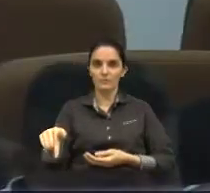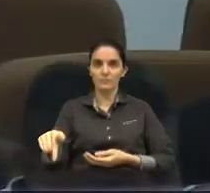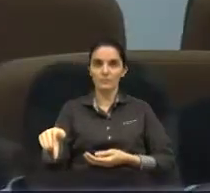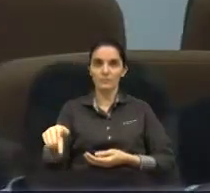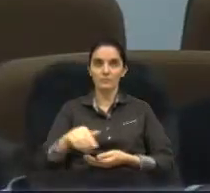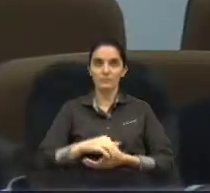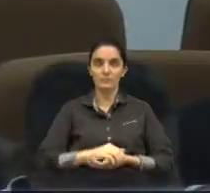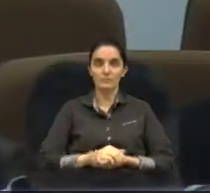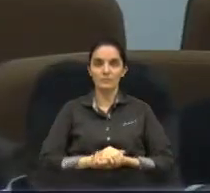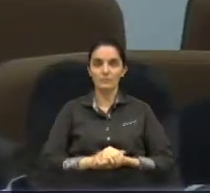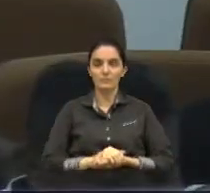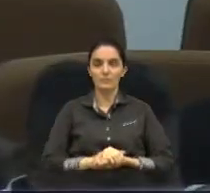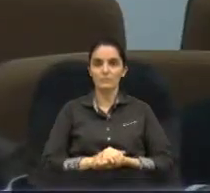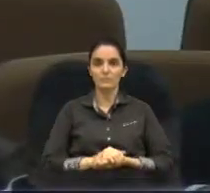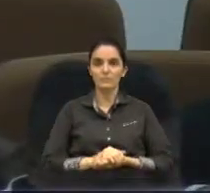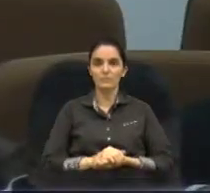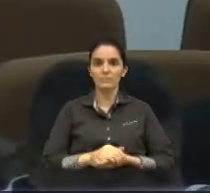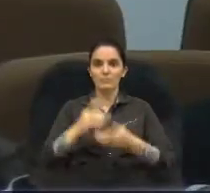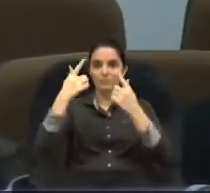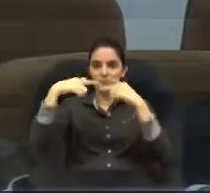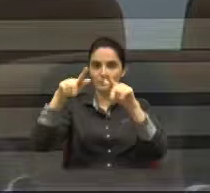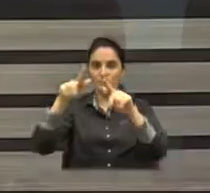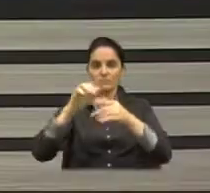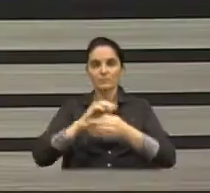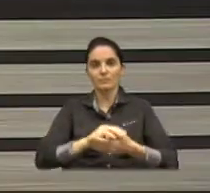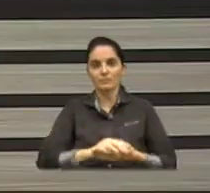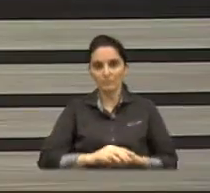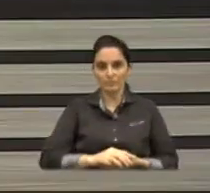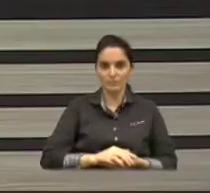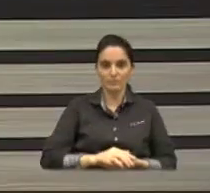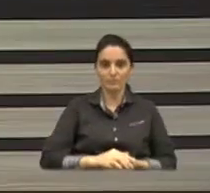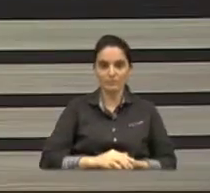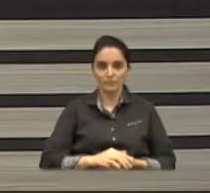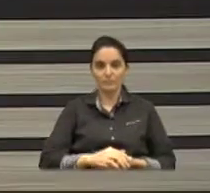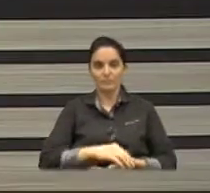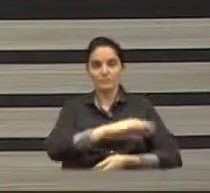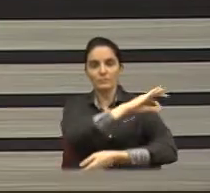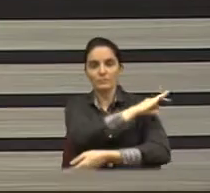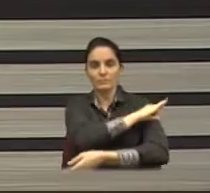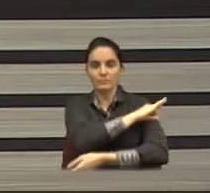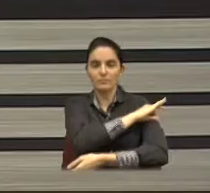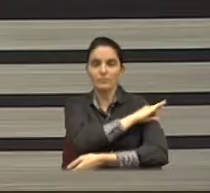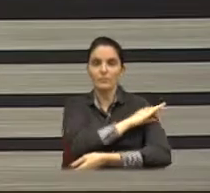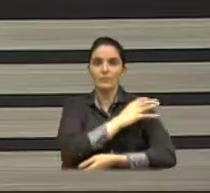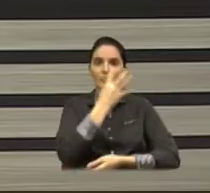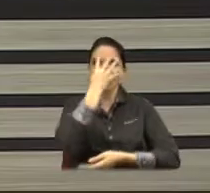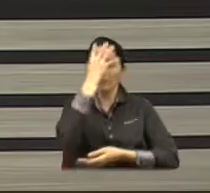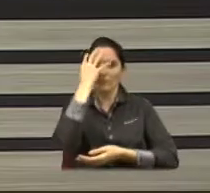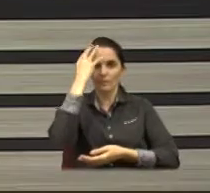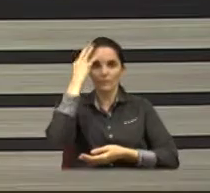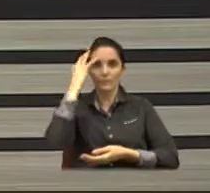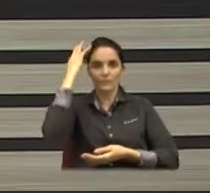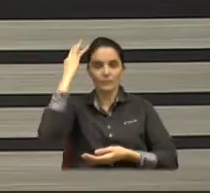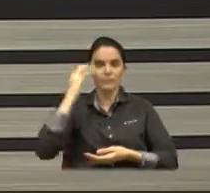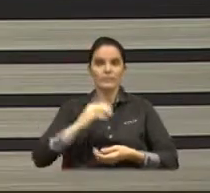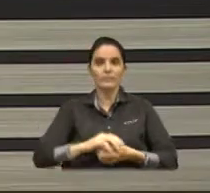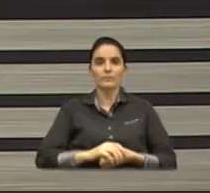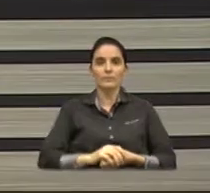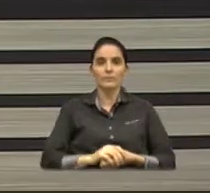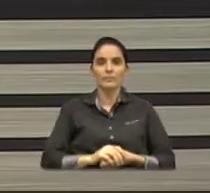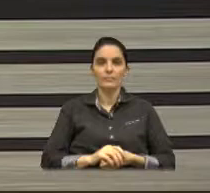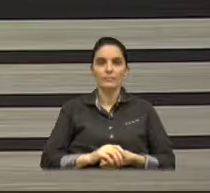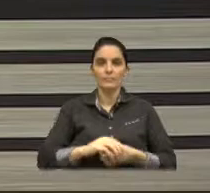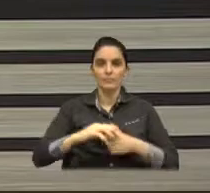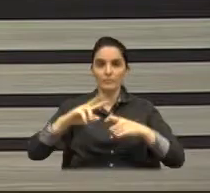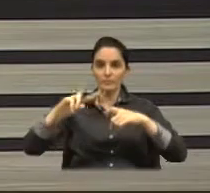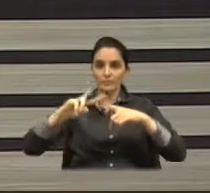49/2017. Moção de apelo ao excelentíssimo prefeito de Limeira, Mário César Botion, para que os agentes do setor de zoonose